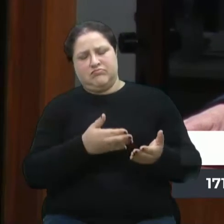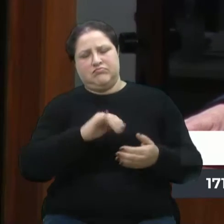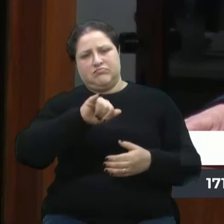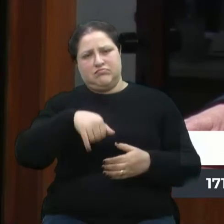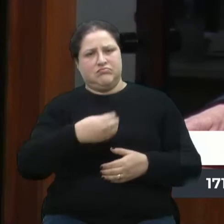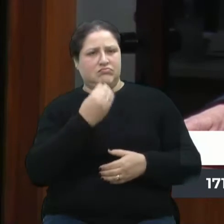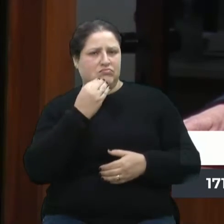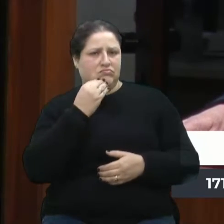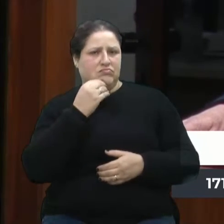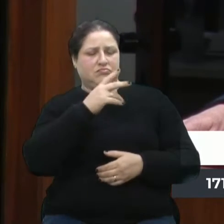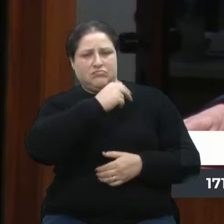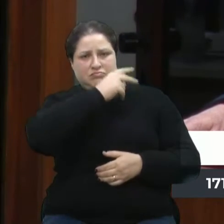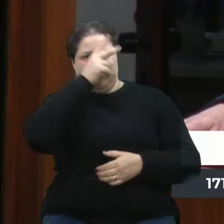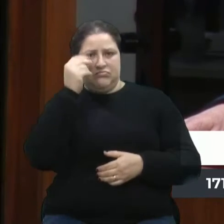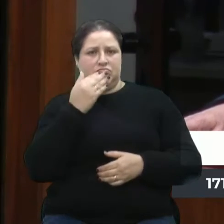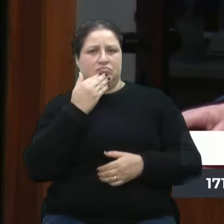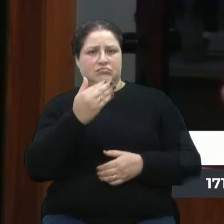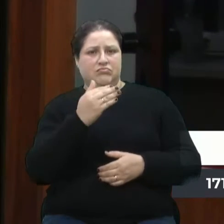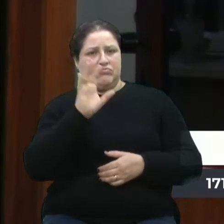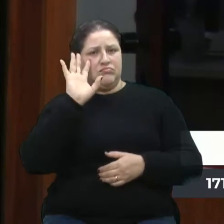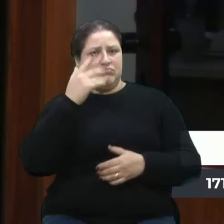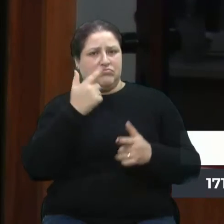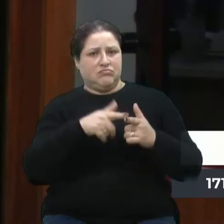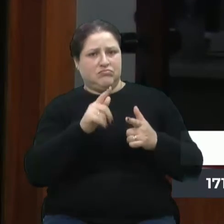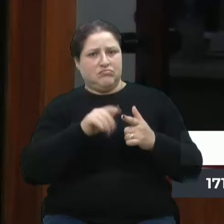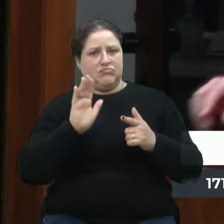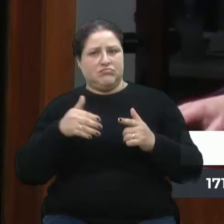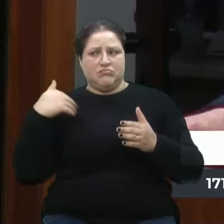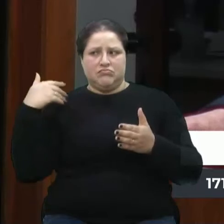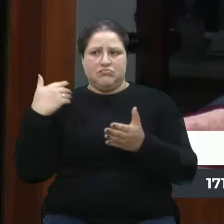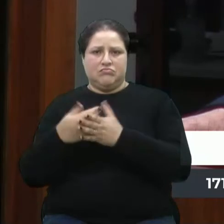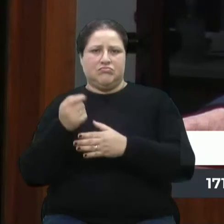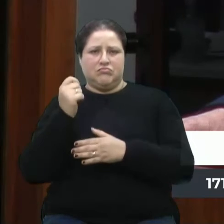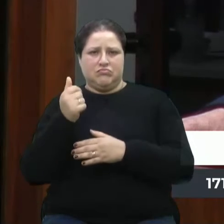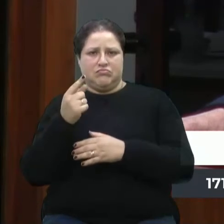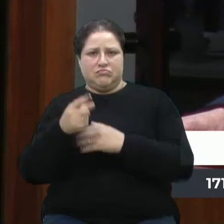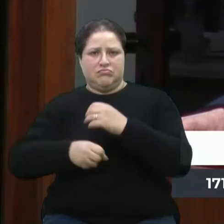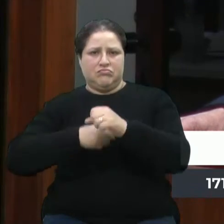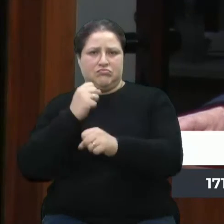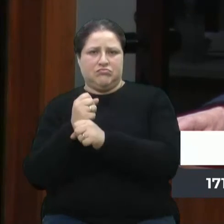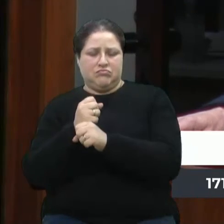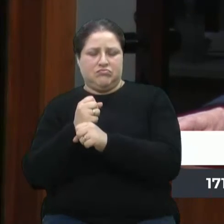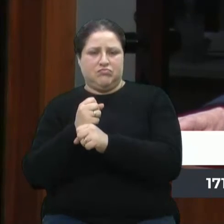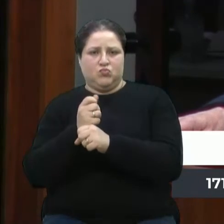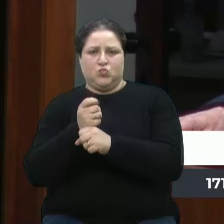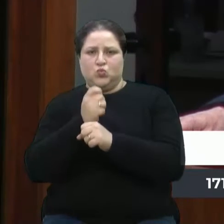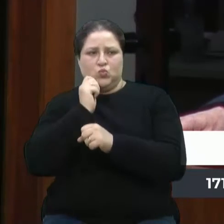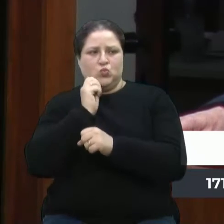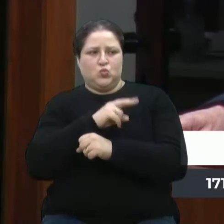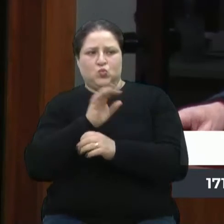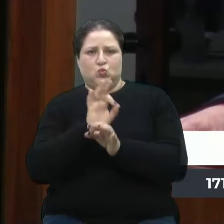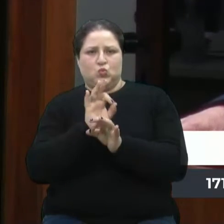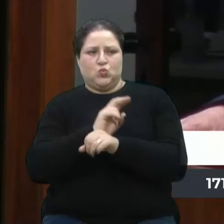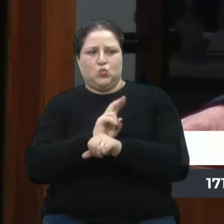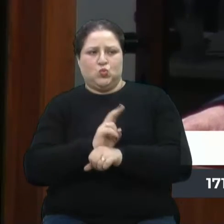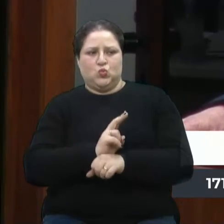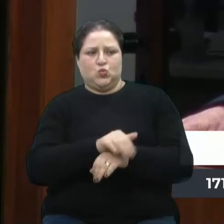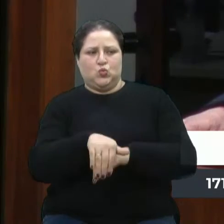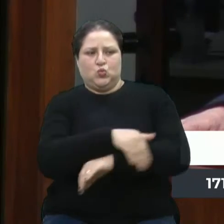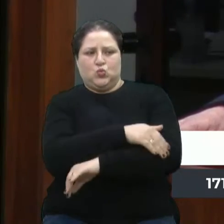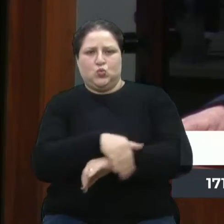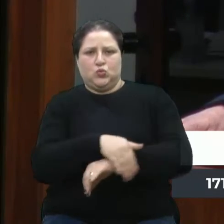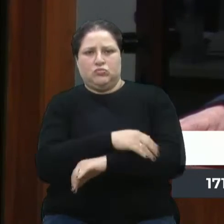pediu para resolver o problema, já passa quase um ano, né? E a gente não vê nem fiscalização na rua,